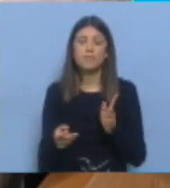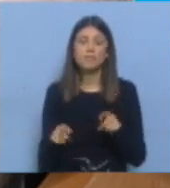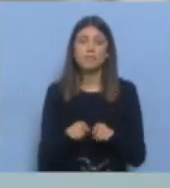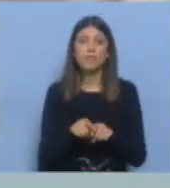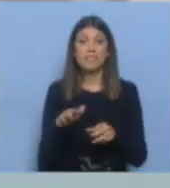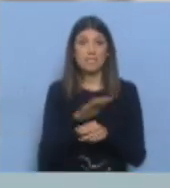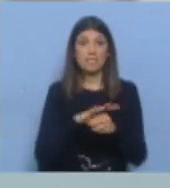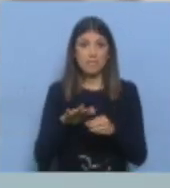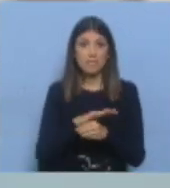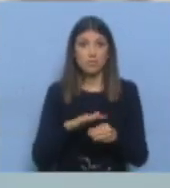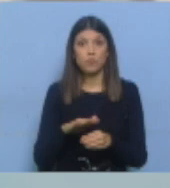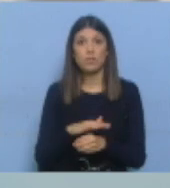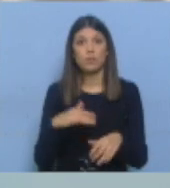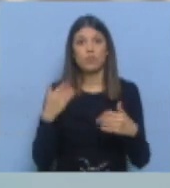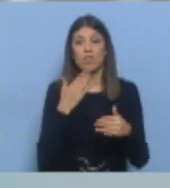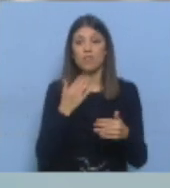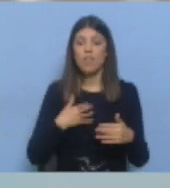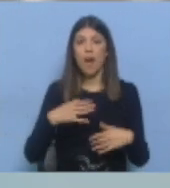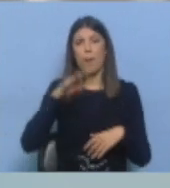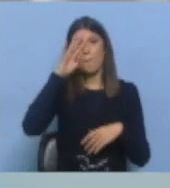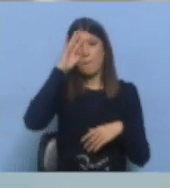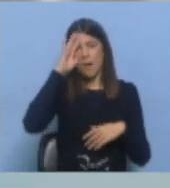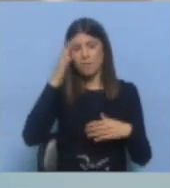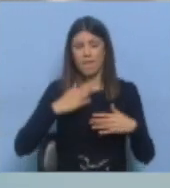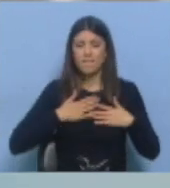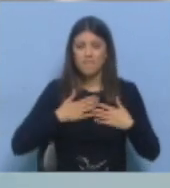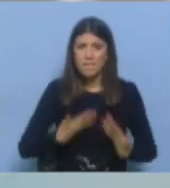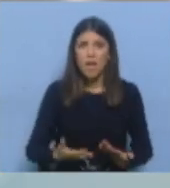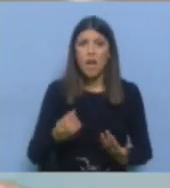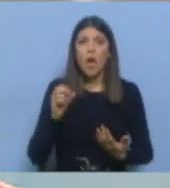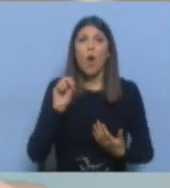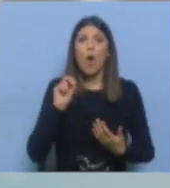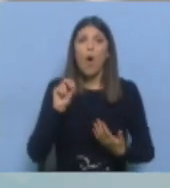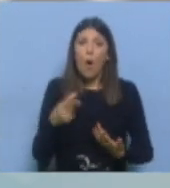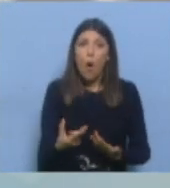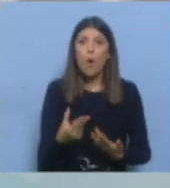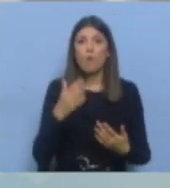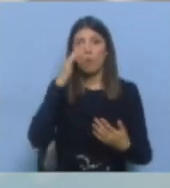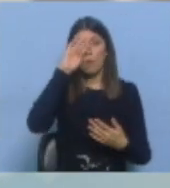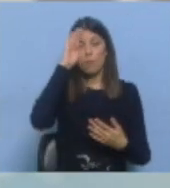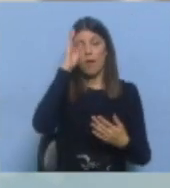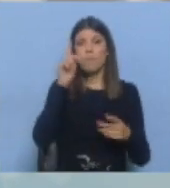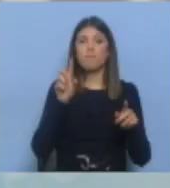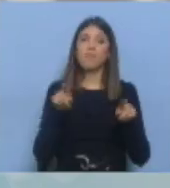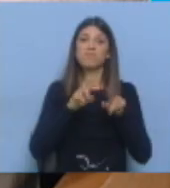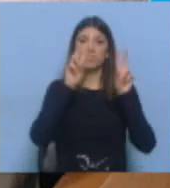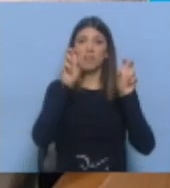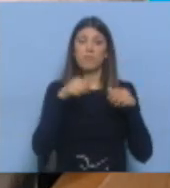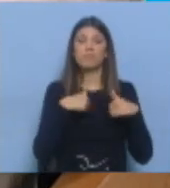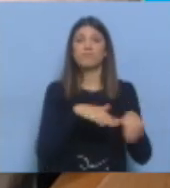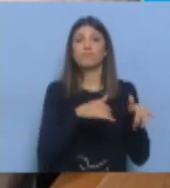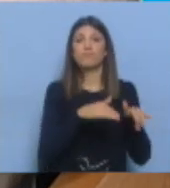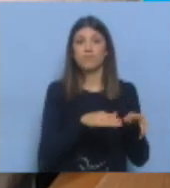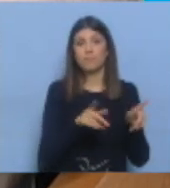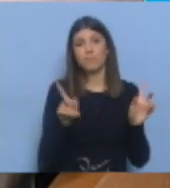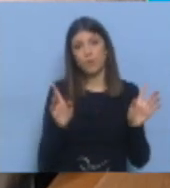situações estão a desgastar o Papa ou o Papa está a desgastar essa indiferença que às vezes anda na Cúria? Olha, o Papa é um homem tenaz.